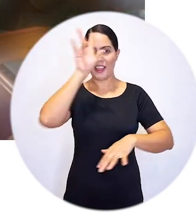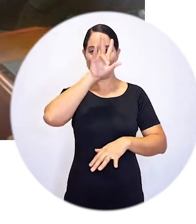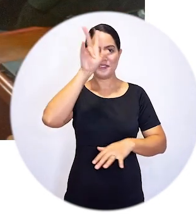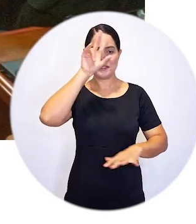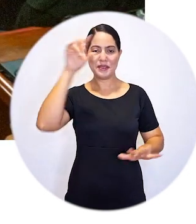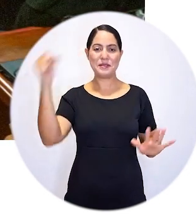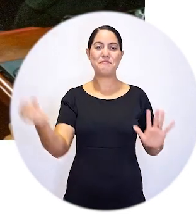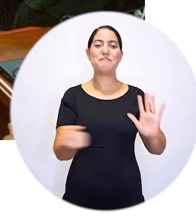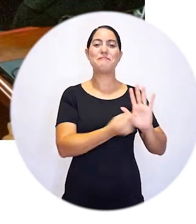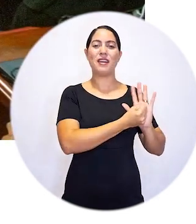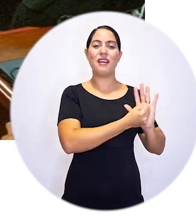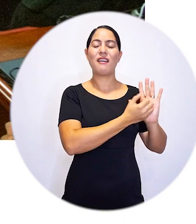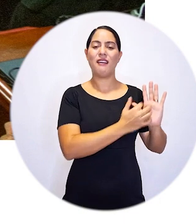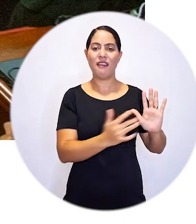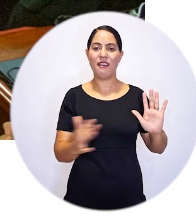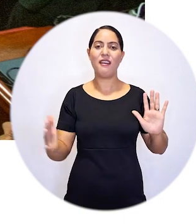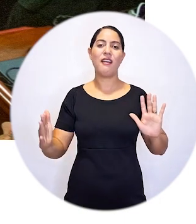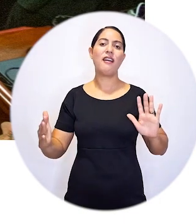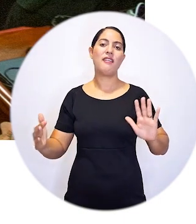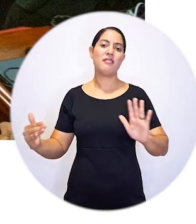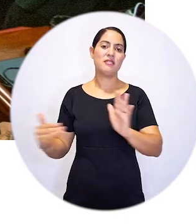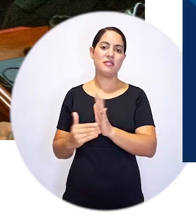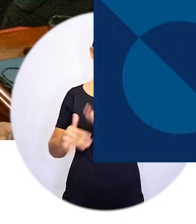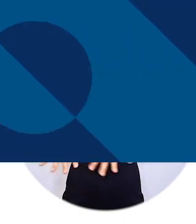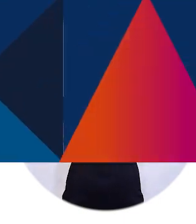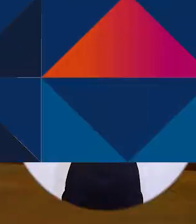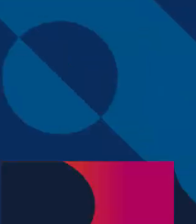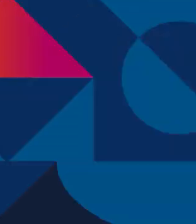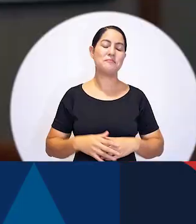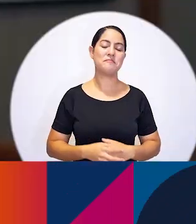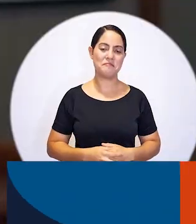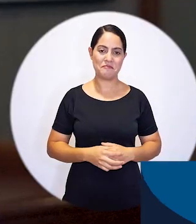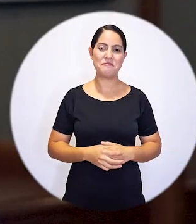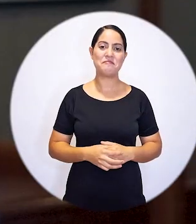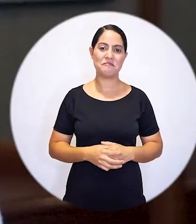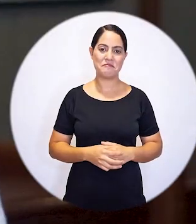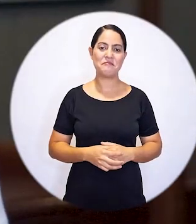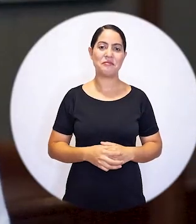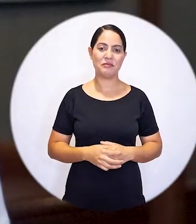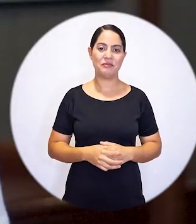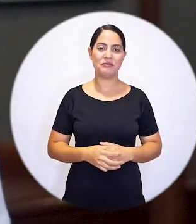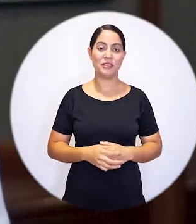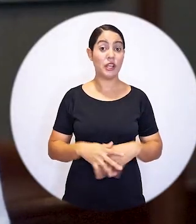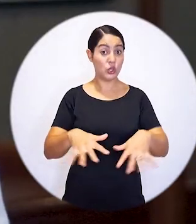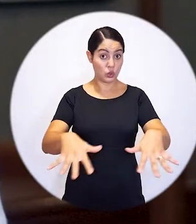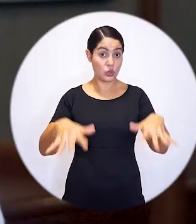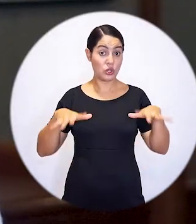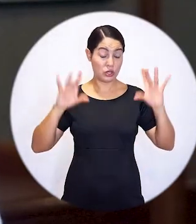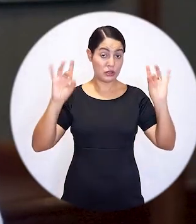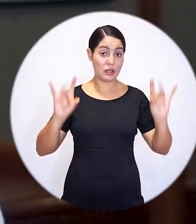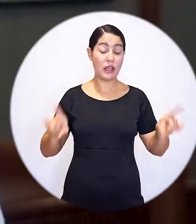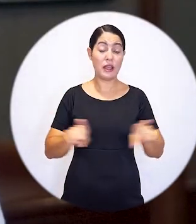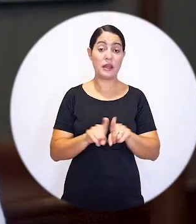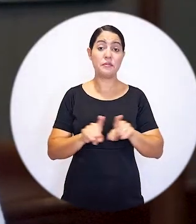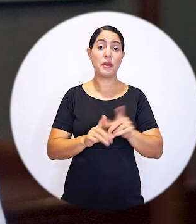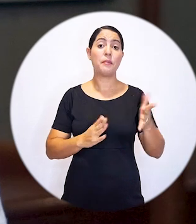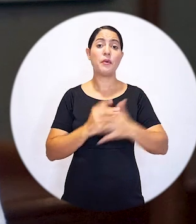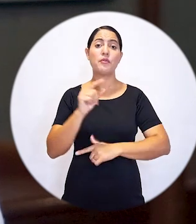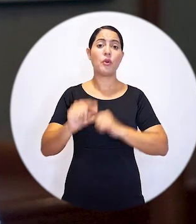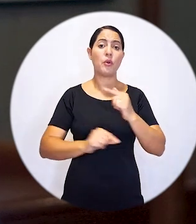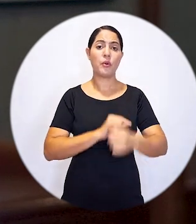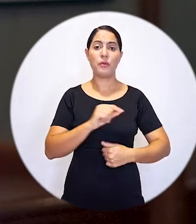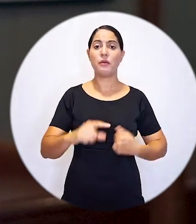plenário histórico a partir de hoje até a última sessão dessa gestão. Durante o pleno, foi aprovada por unanimidade a proposta